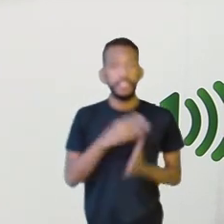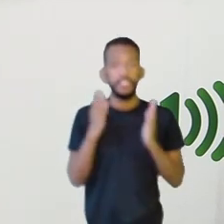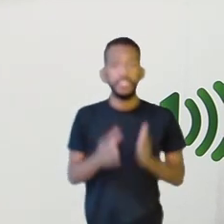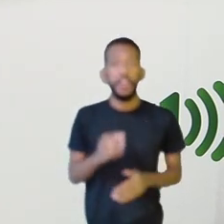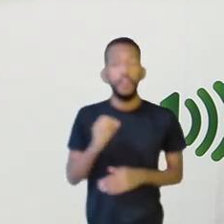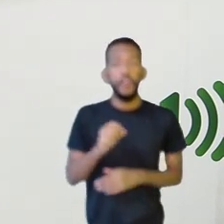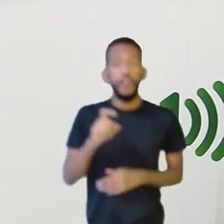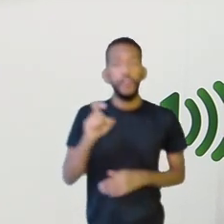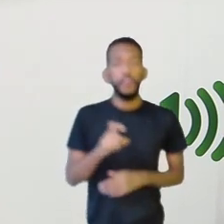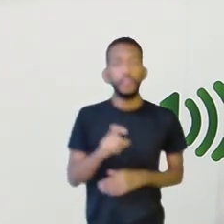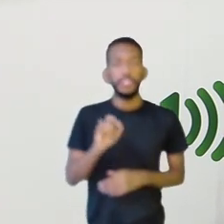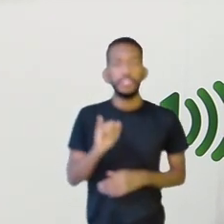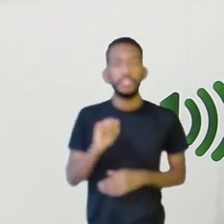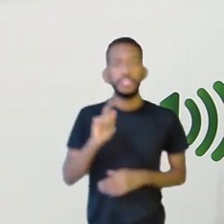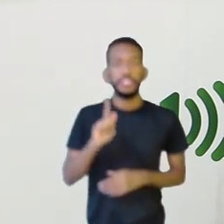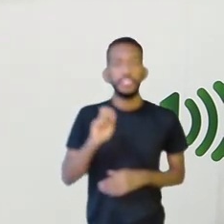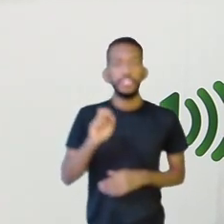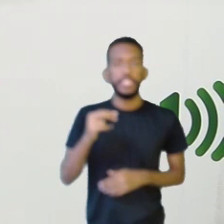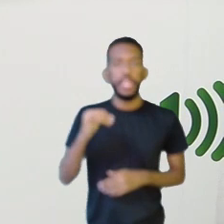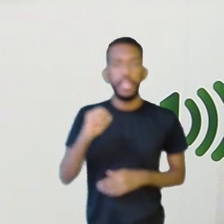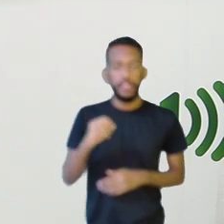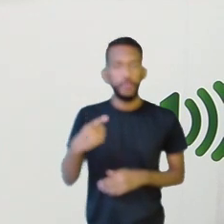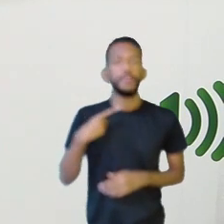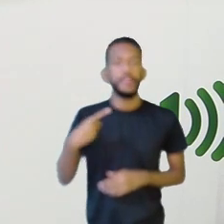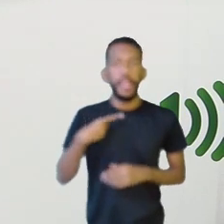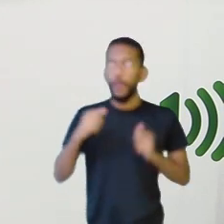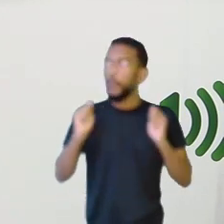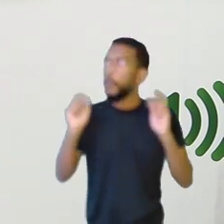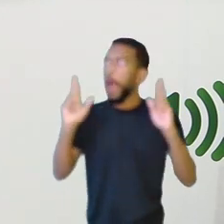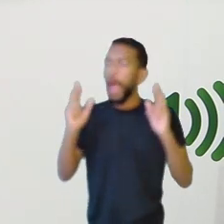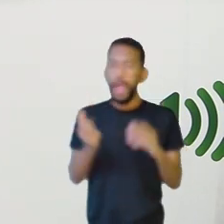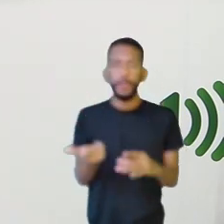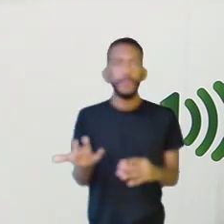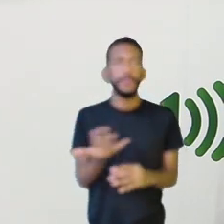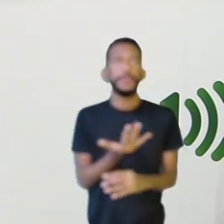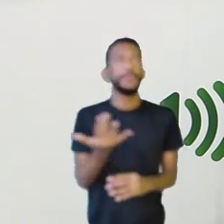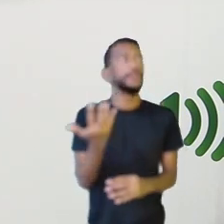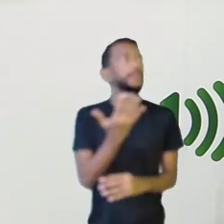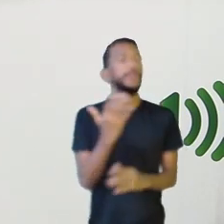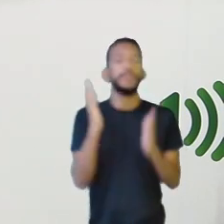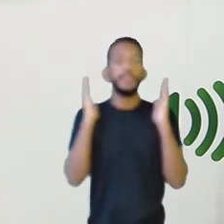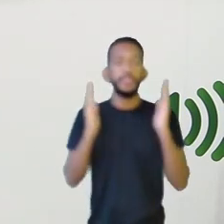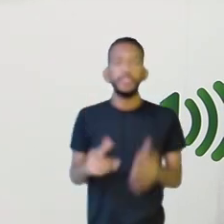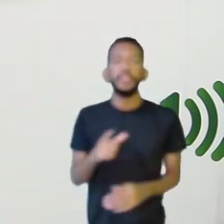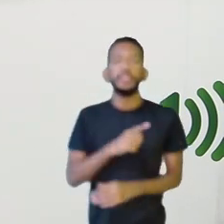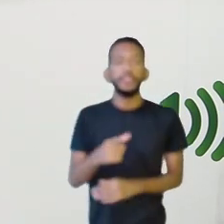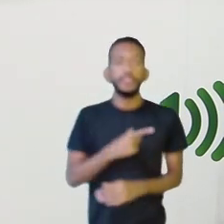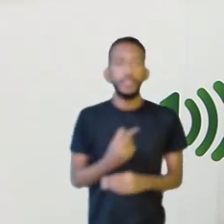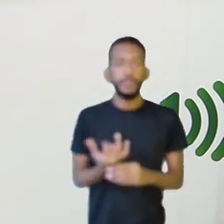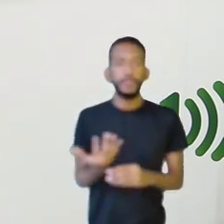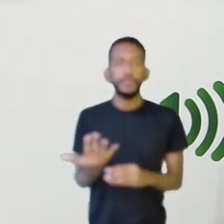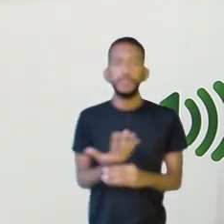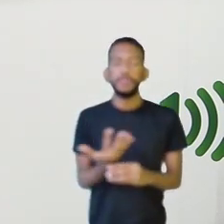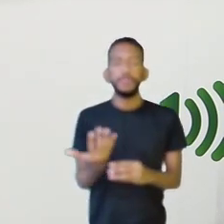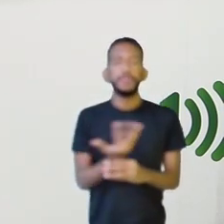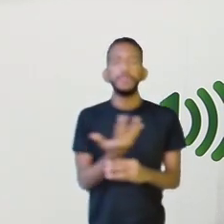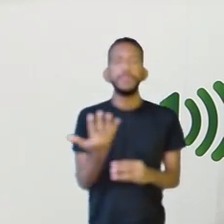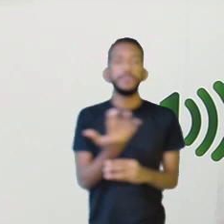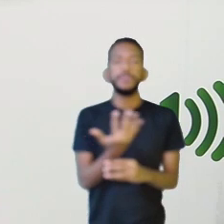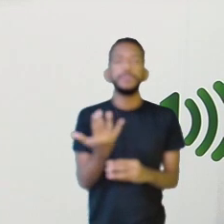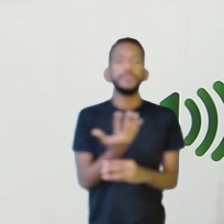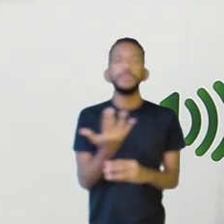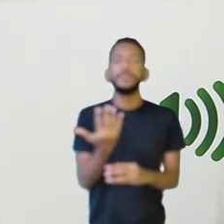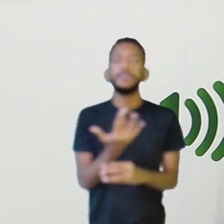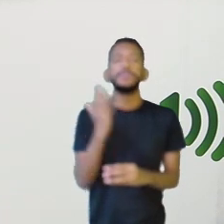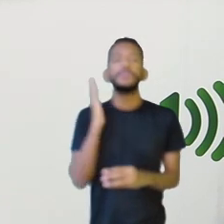está no ar, e nós temos a fonte de energia, que é o que as pessoas usam para acender a fogueira,